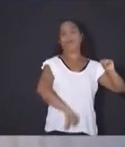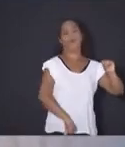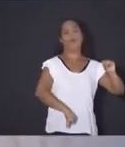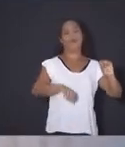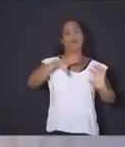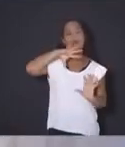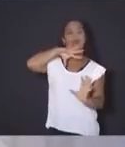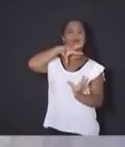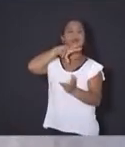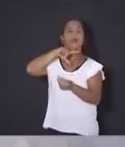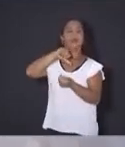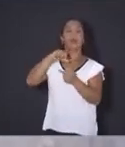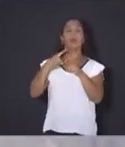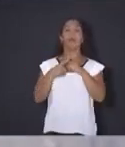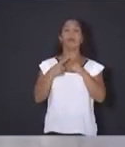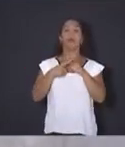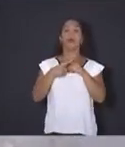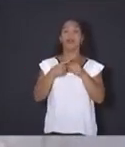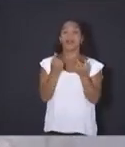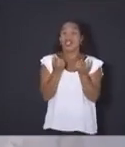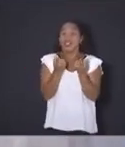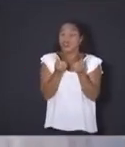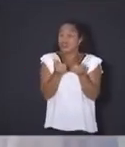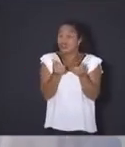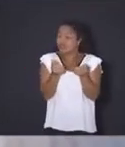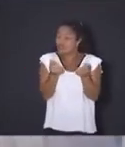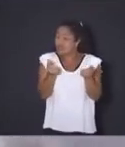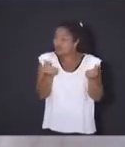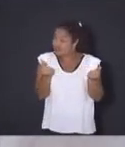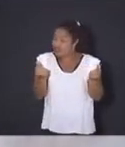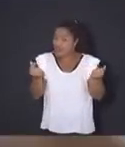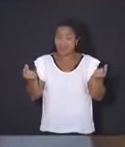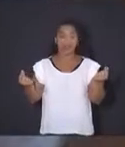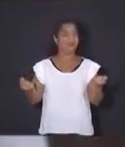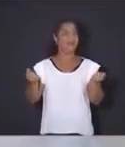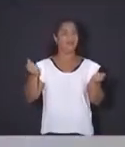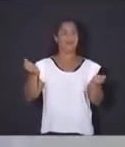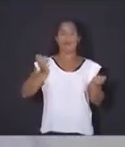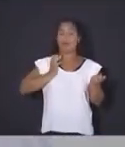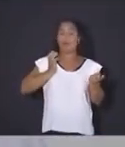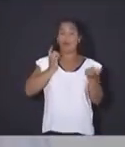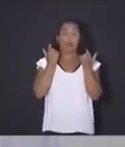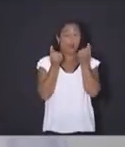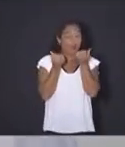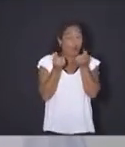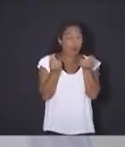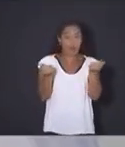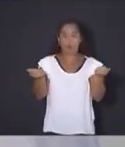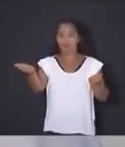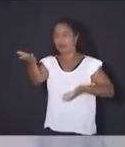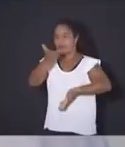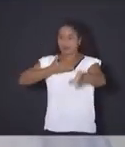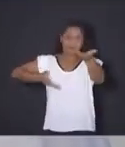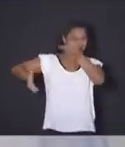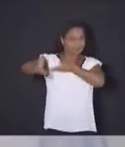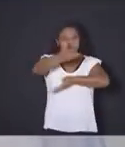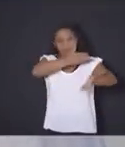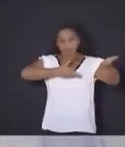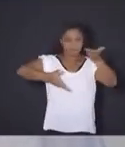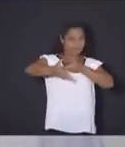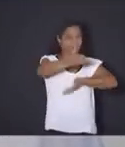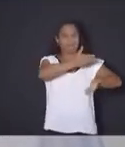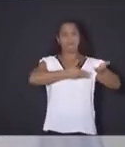mundo porque havia muito dinheiro em circulação muito mais dinheiro em circulação do que a